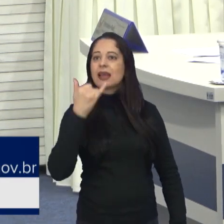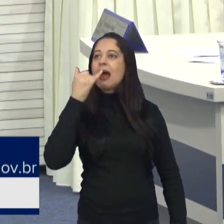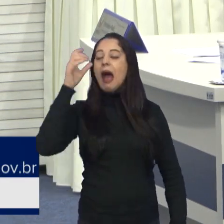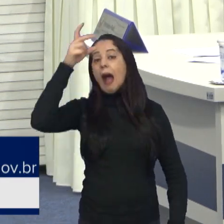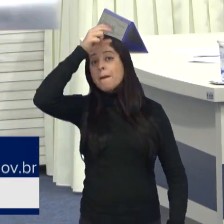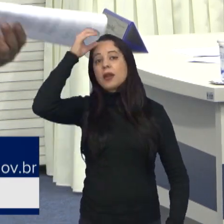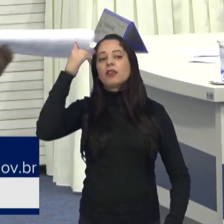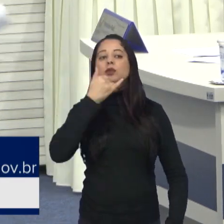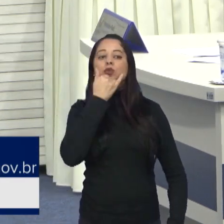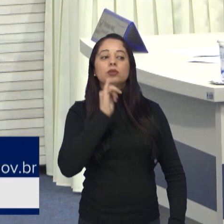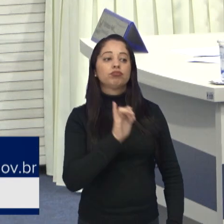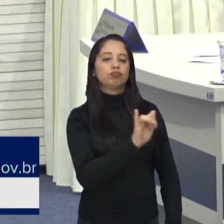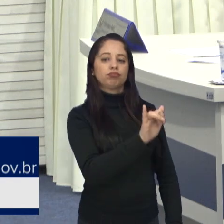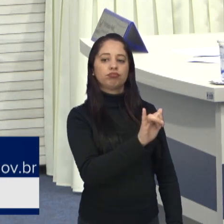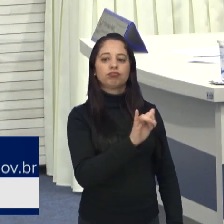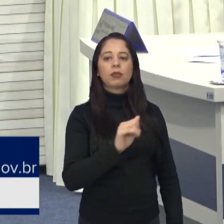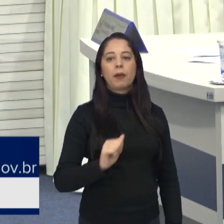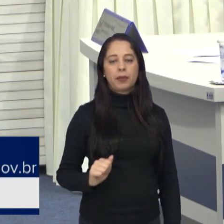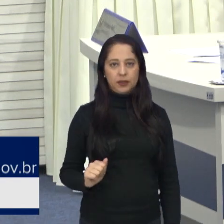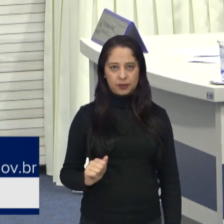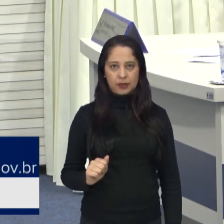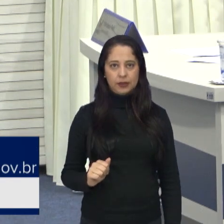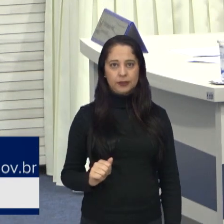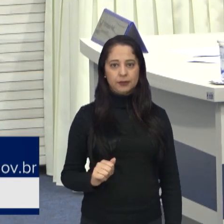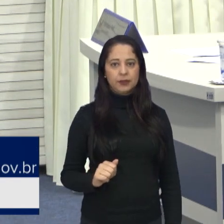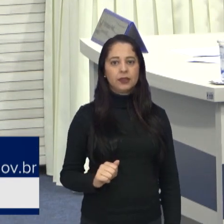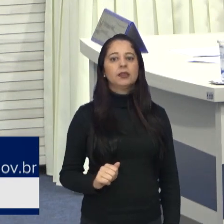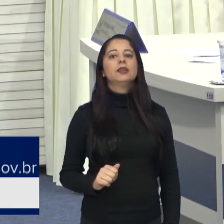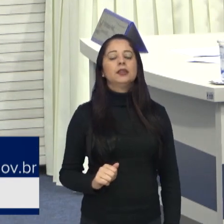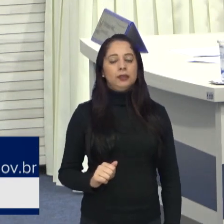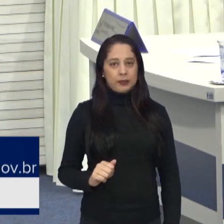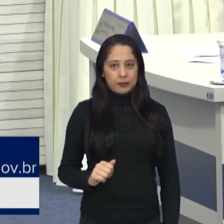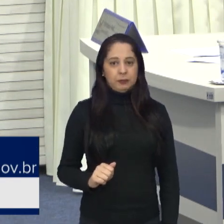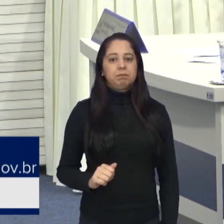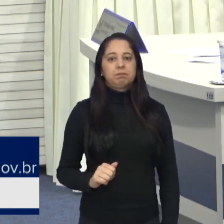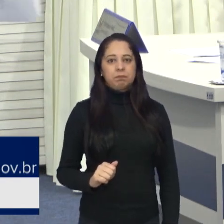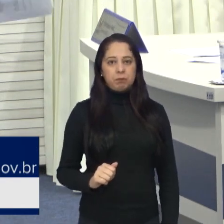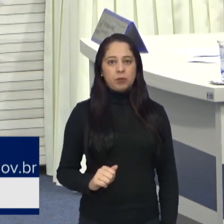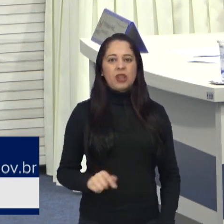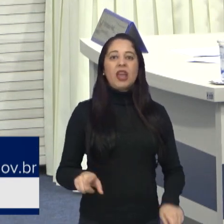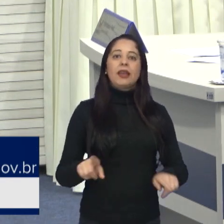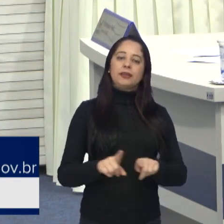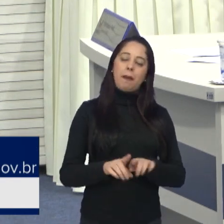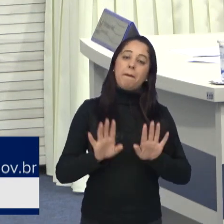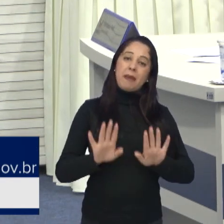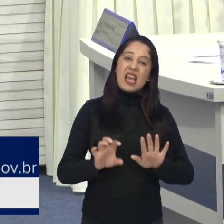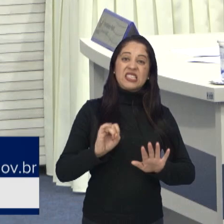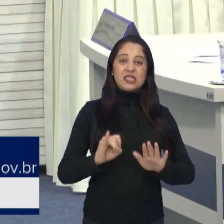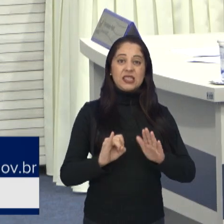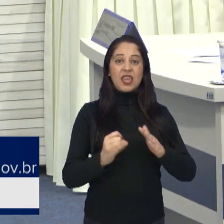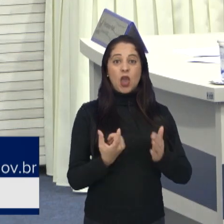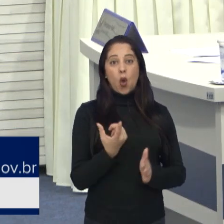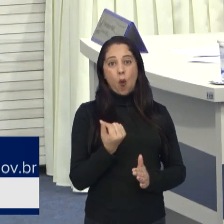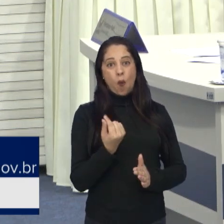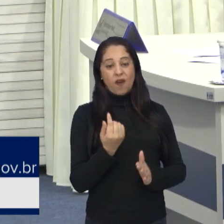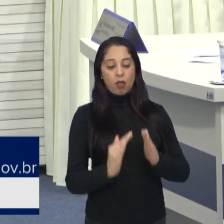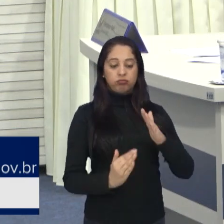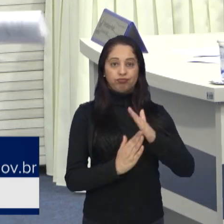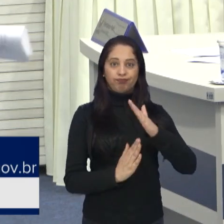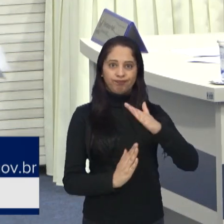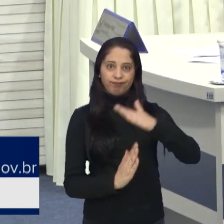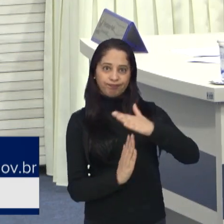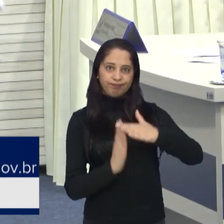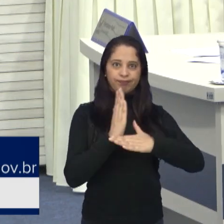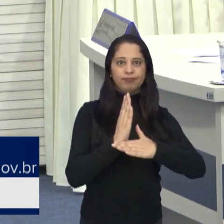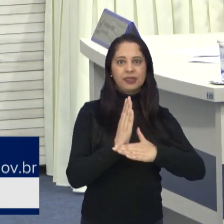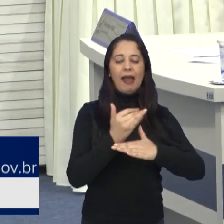multas das pessoas que devem para a prefeitura, com exceção de alguns valores que está fora dessa anistia.